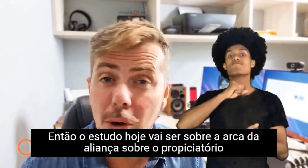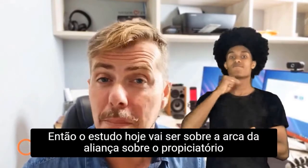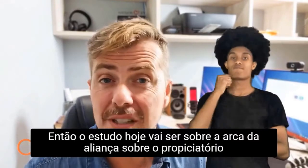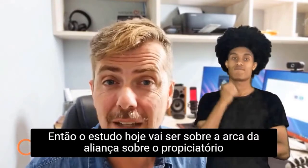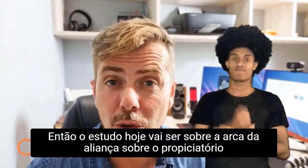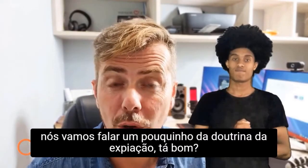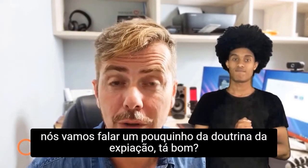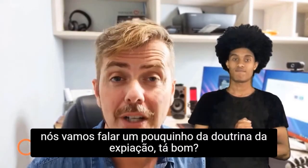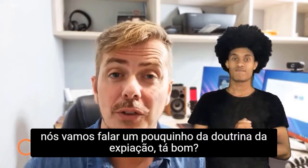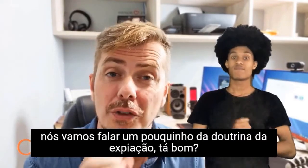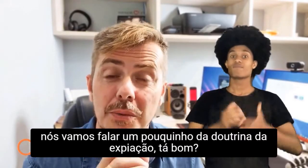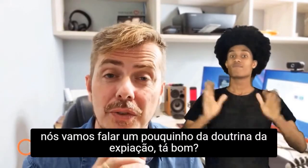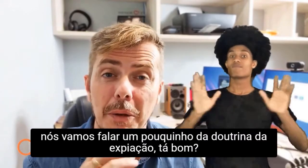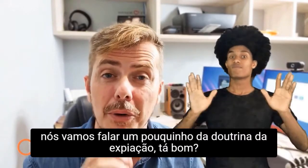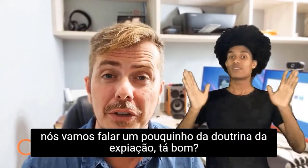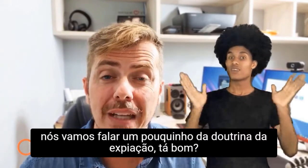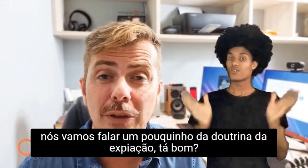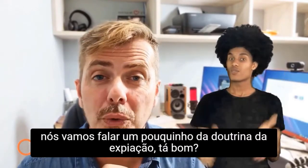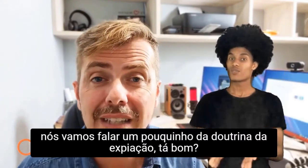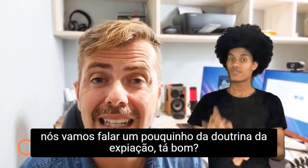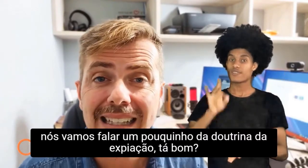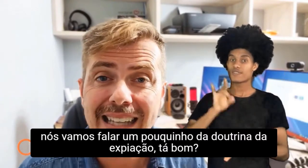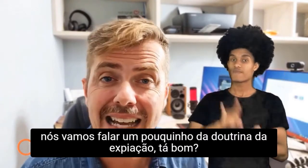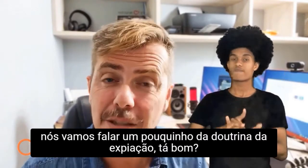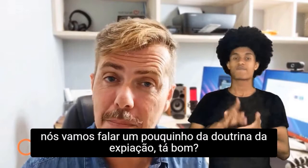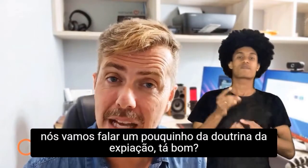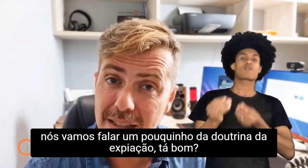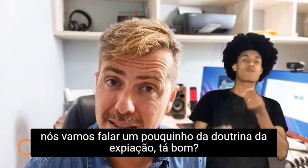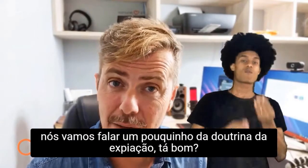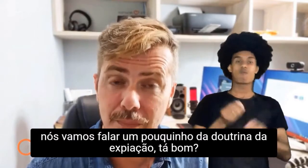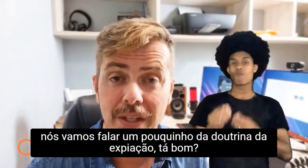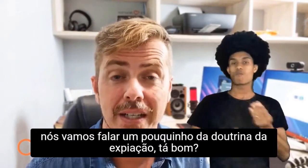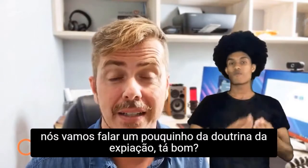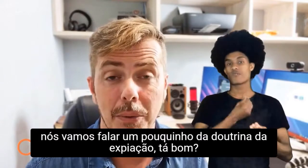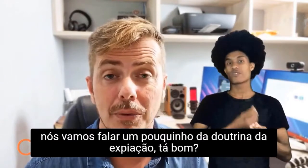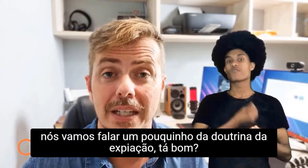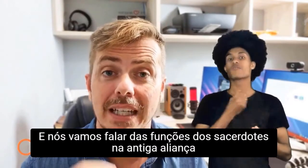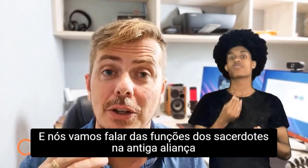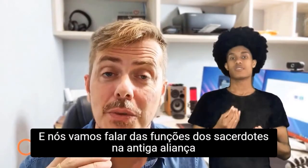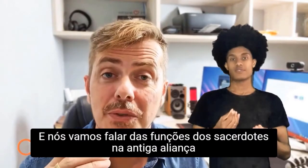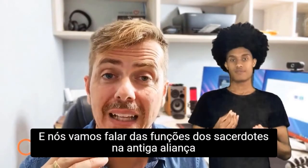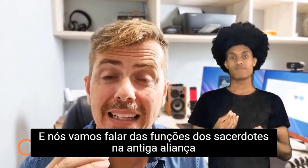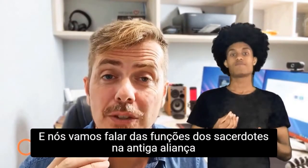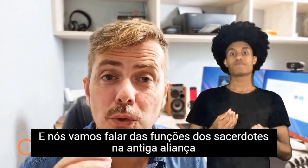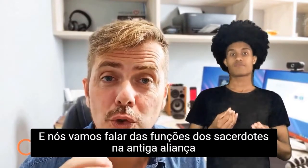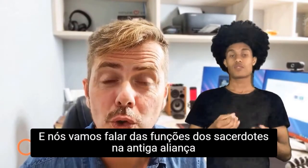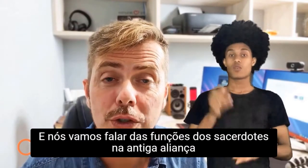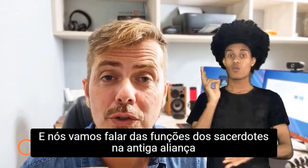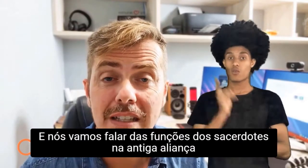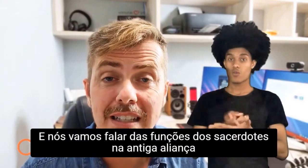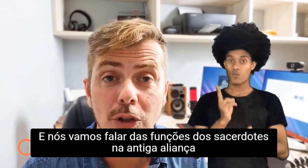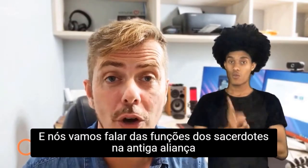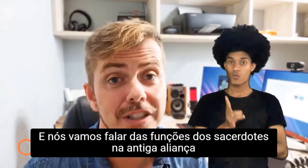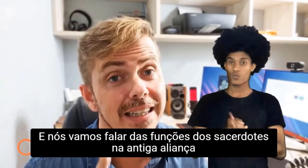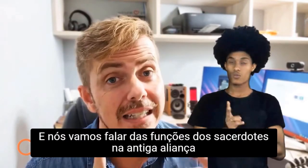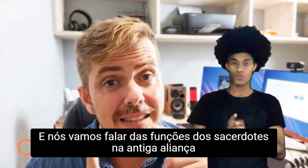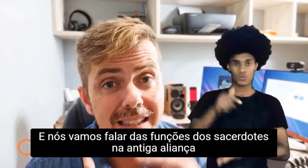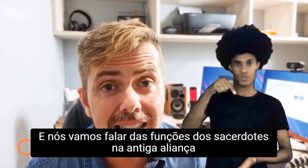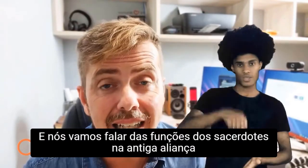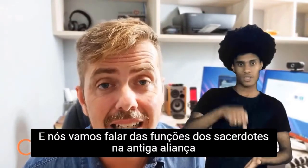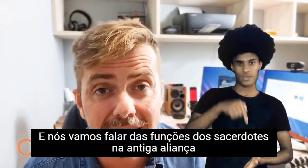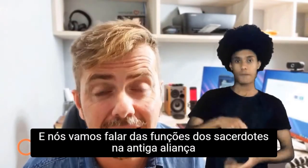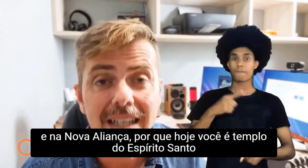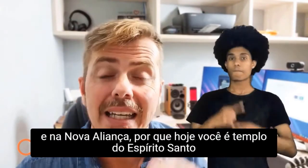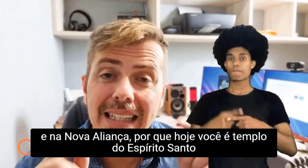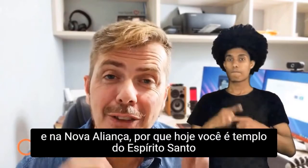o propiciatório. Nós vamos falar um pouquinho da doutrina da expiação, tá bom? E nós vamos falar das funções do sacerdote na